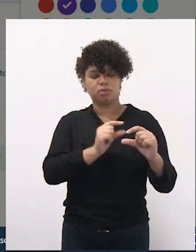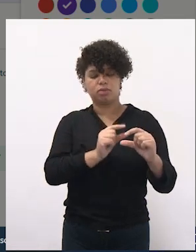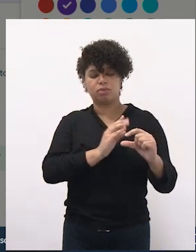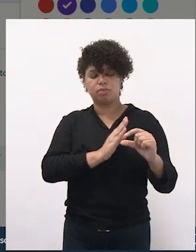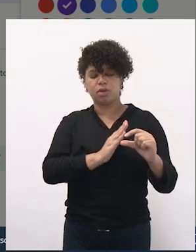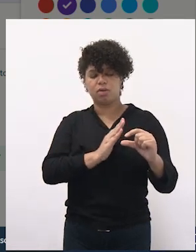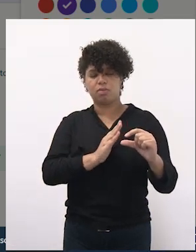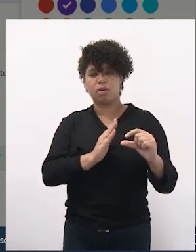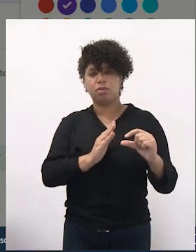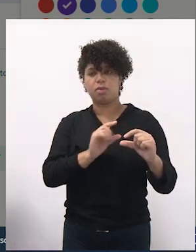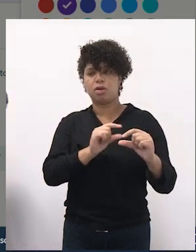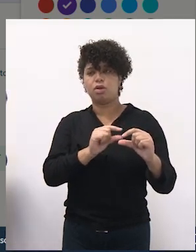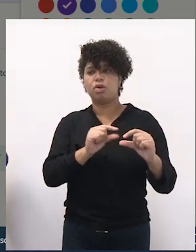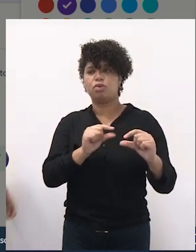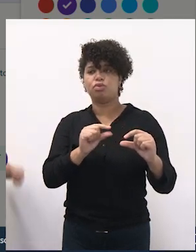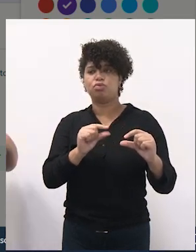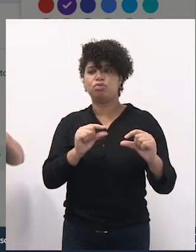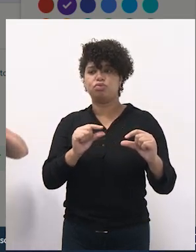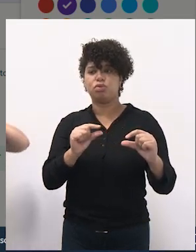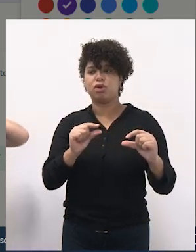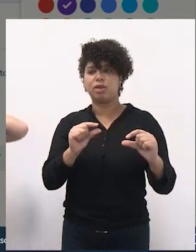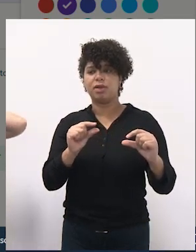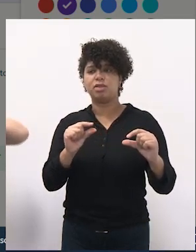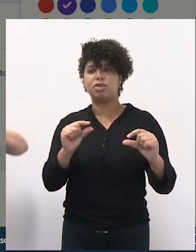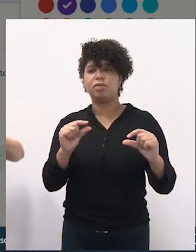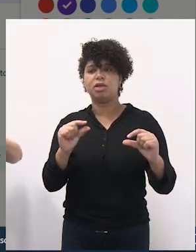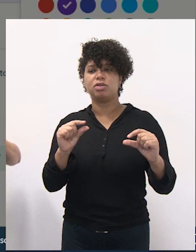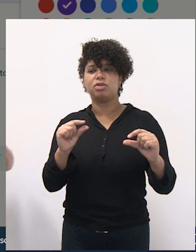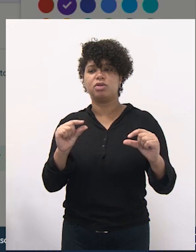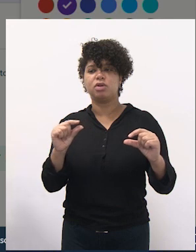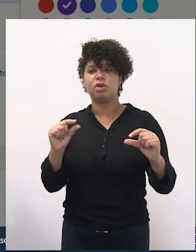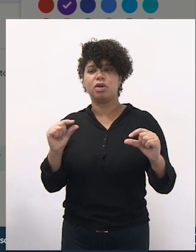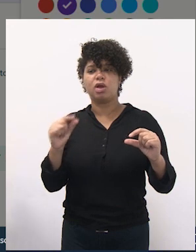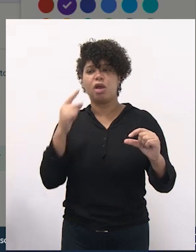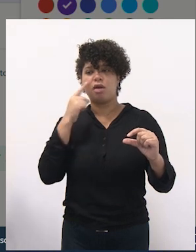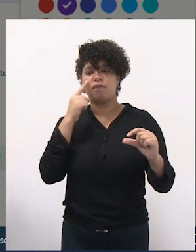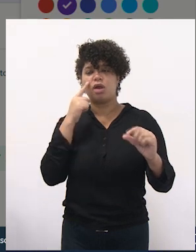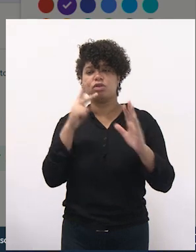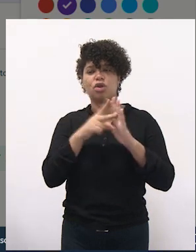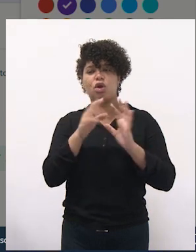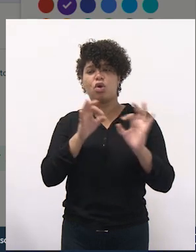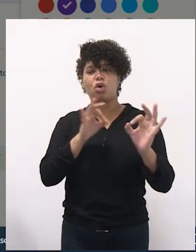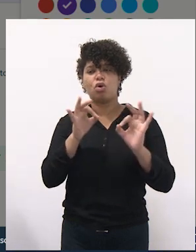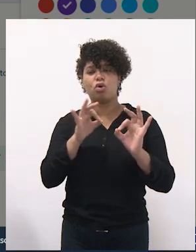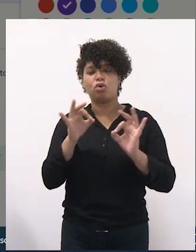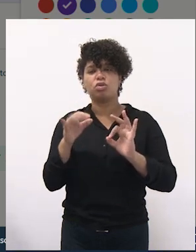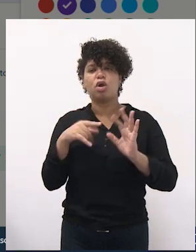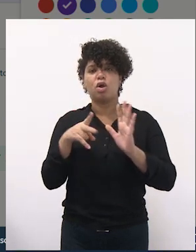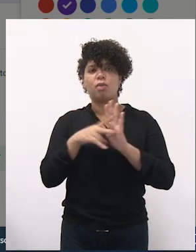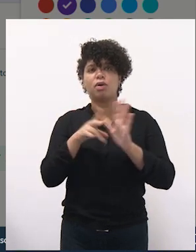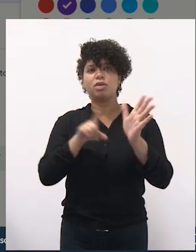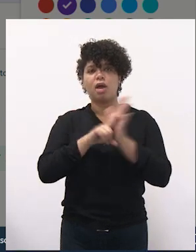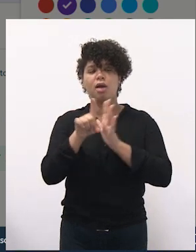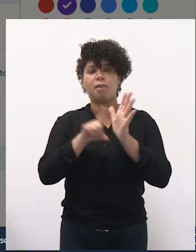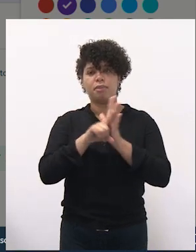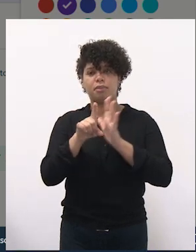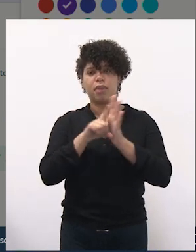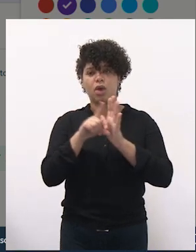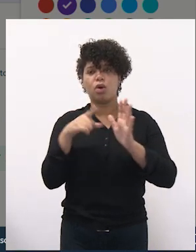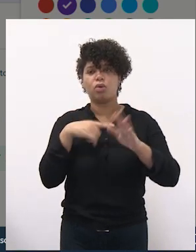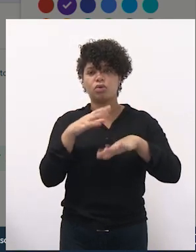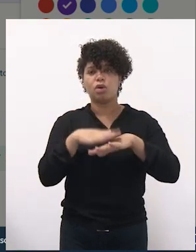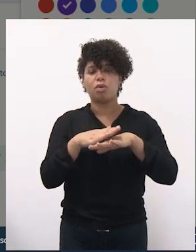vai avançando. E você pode também usar essa opção de embaralhar a ordem das perguntas. Isso aqui